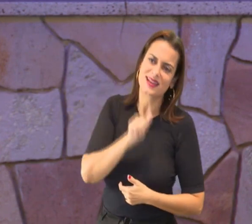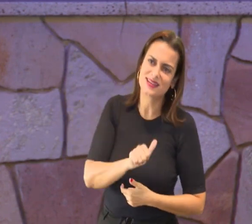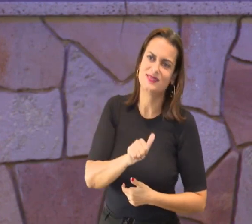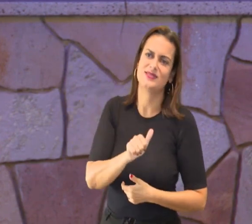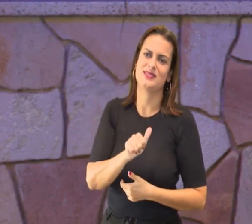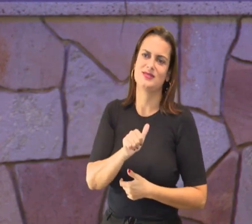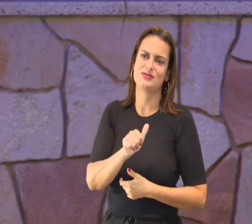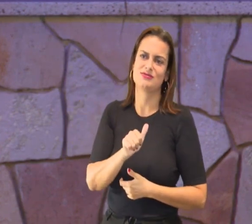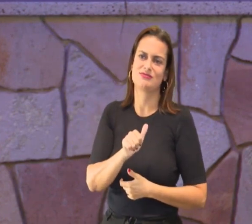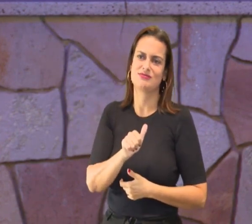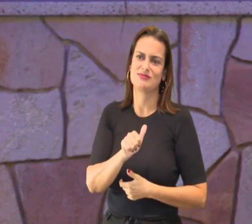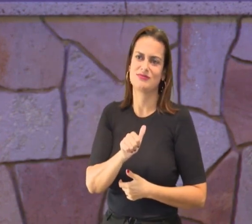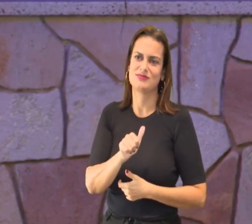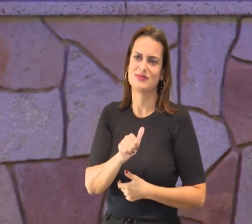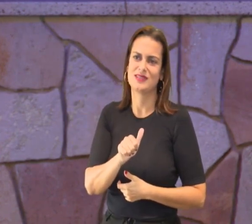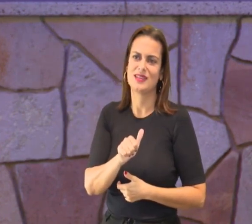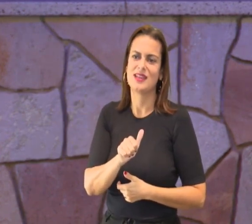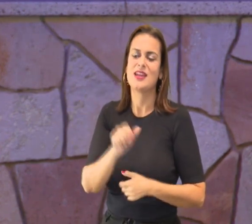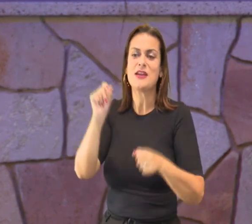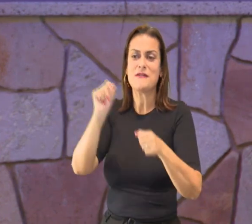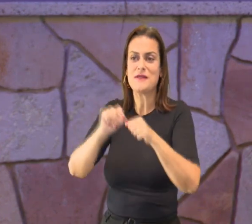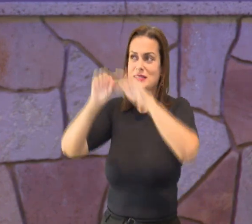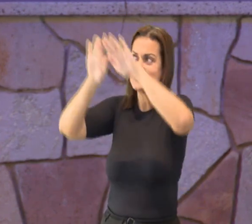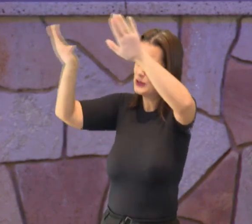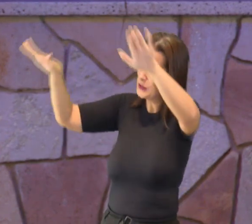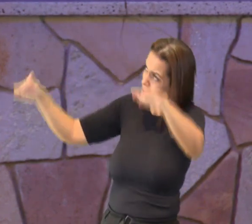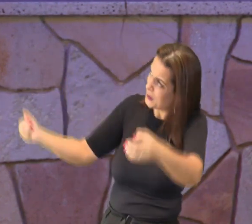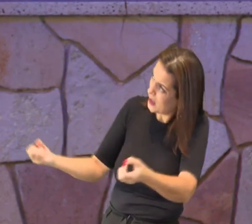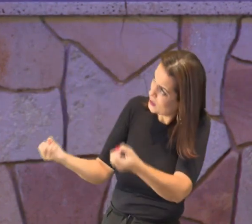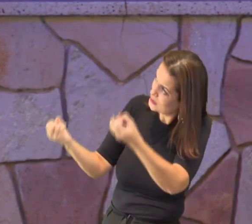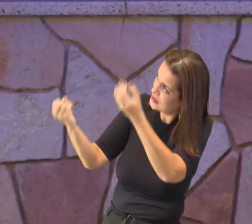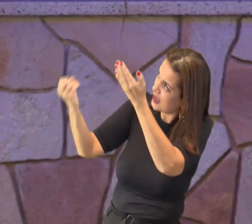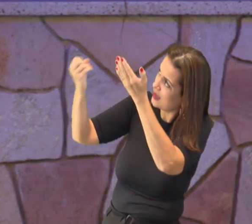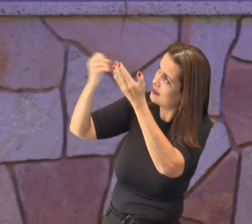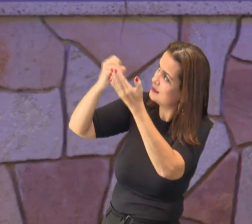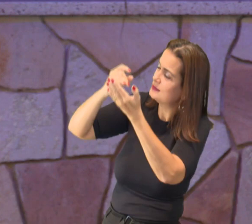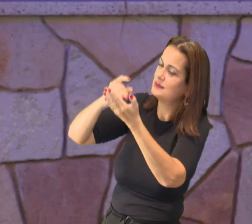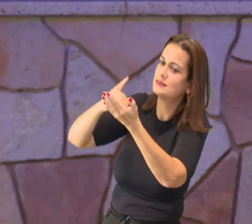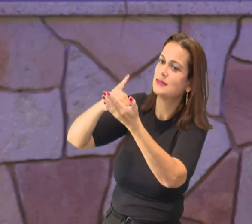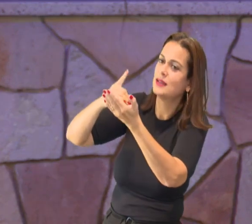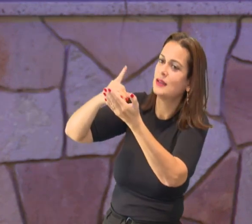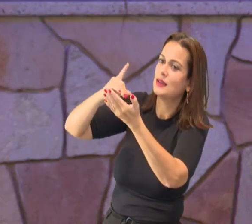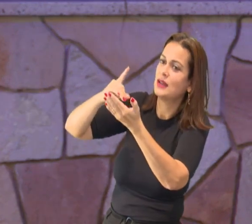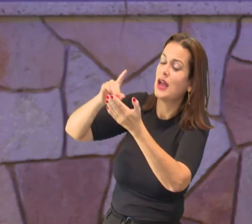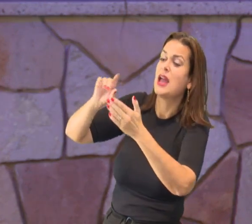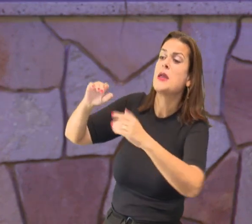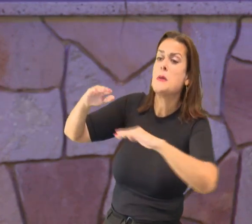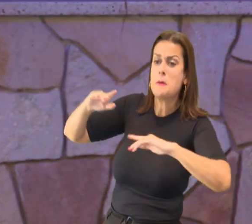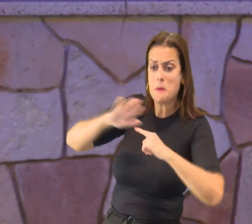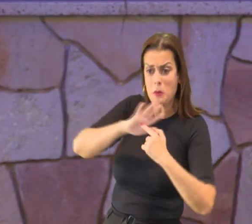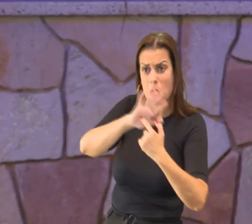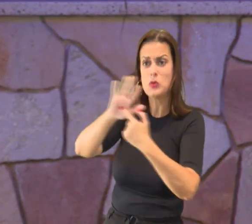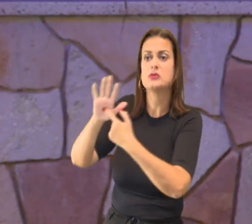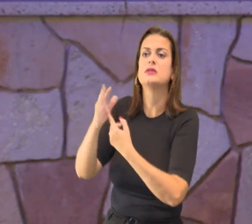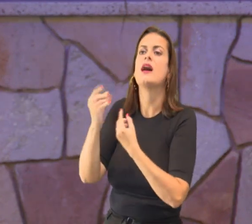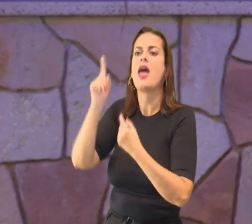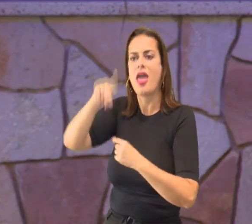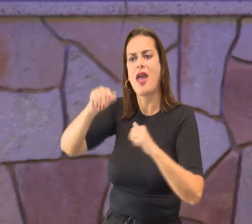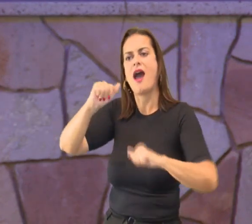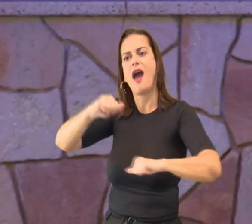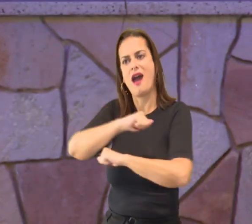que fazia com que o cheiro suave chegasse ao céu. Este é Arão, o sacerdote.